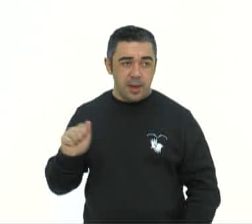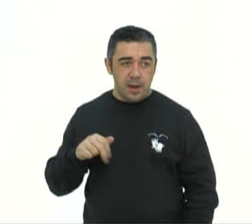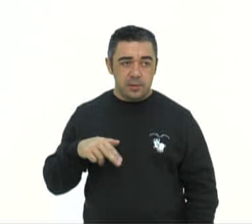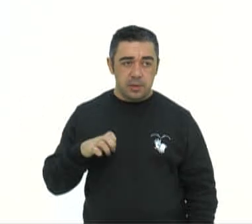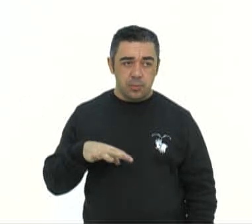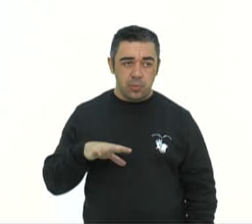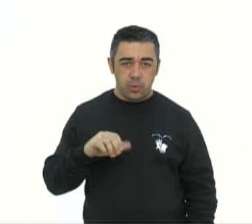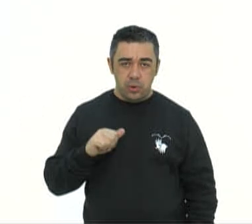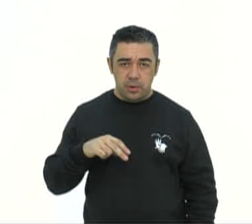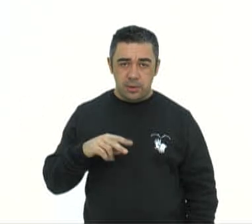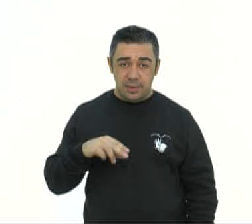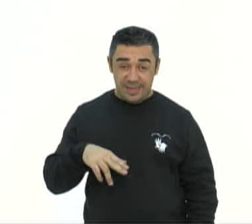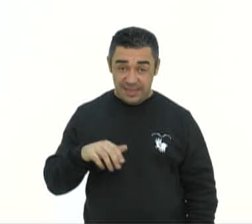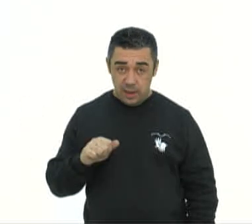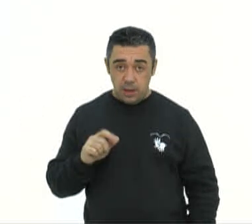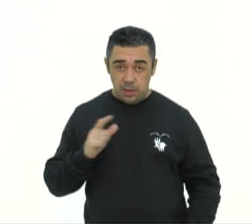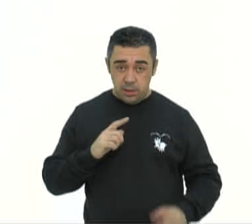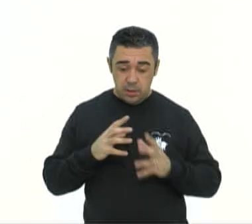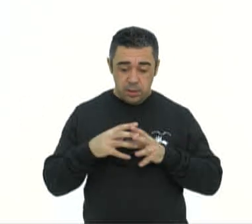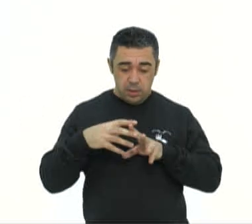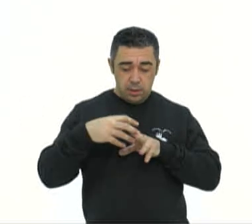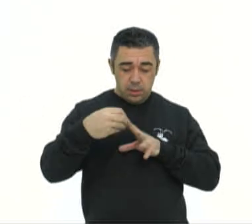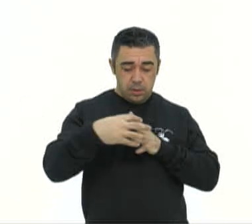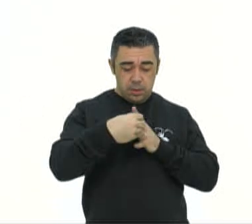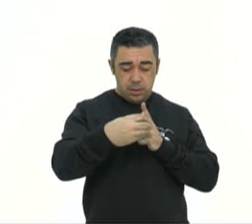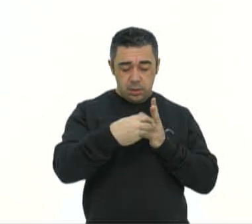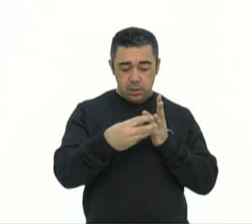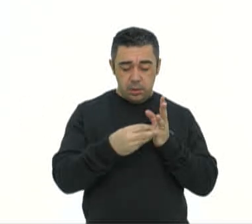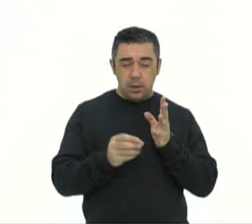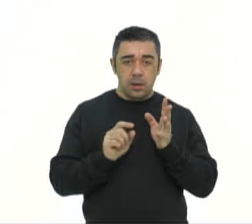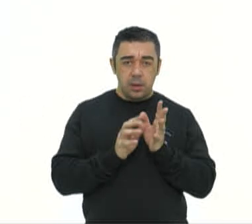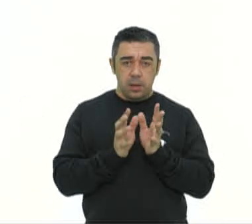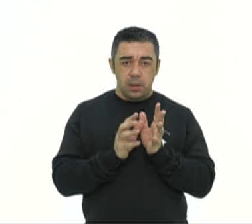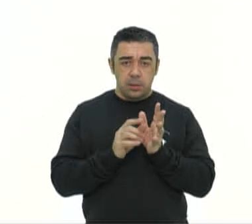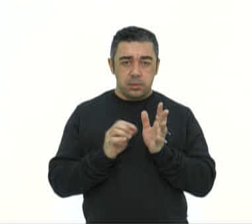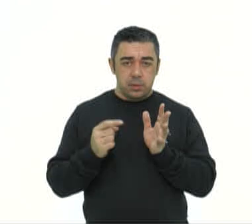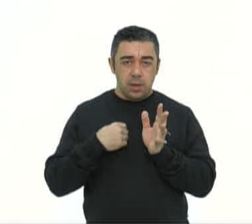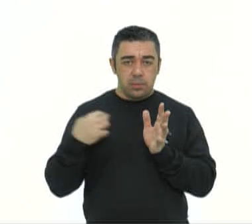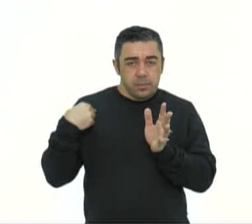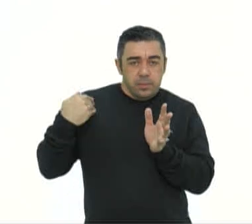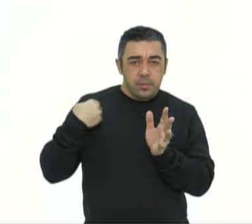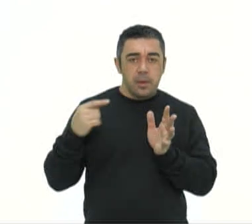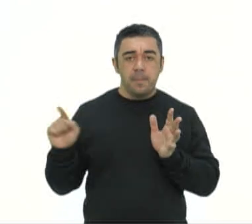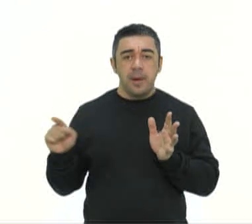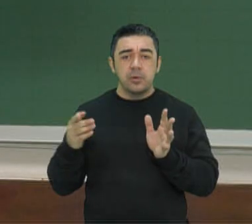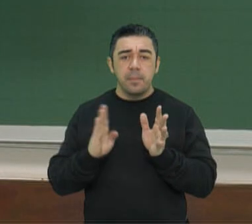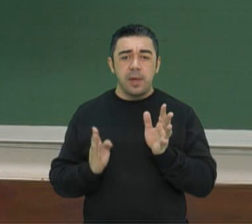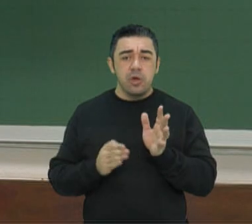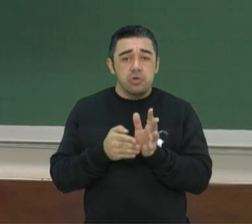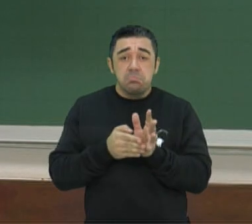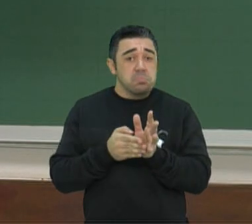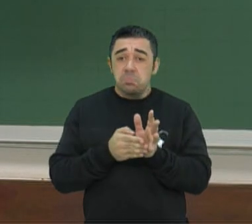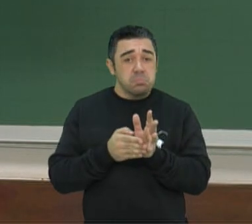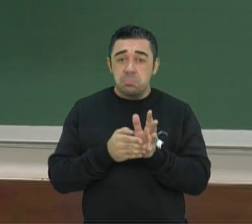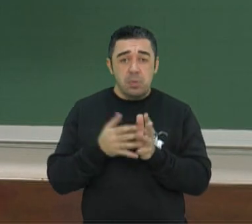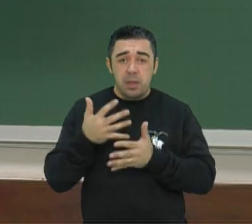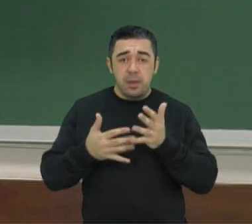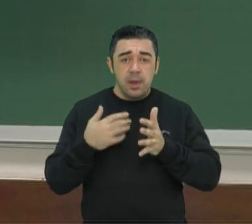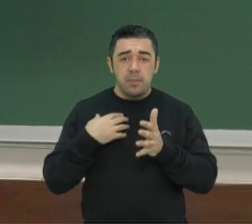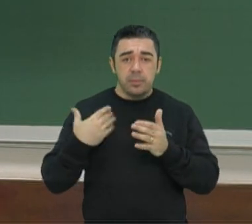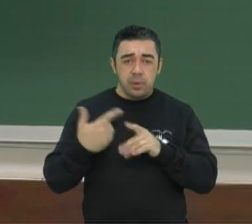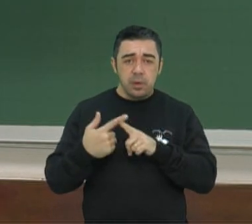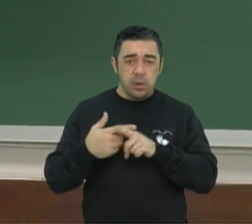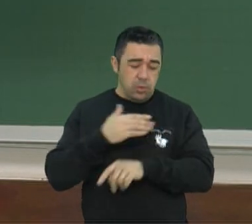é um quinidário, então ela tem filamentos urticantes, ela queima os organismos. Mas o peixe palhaço não é afetado por isso, né? Ele tem uma camada